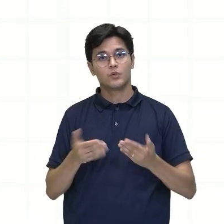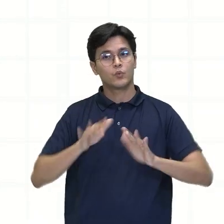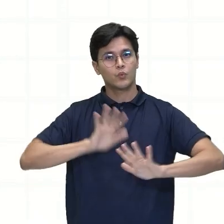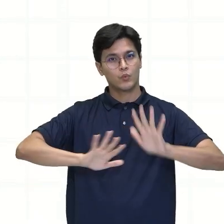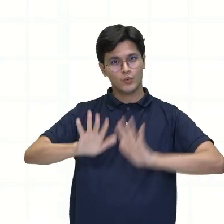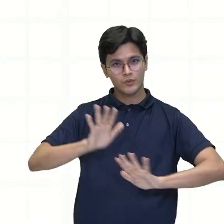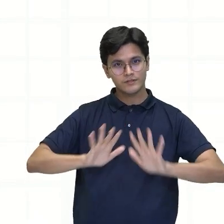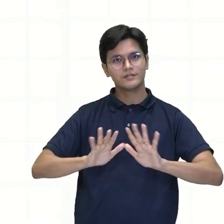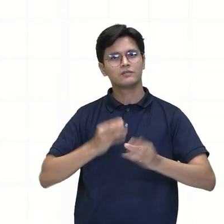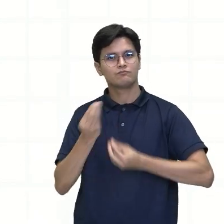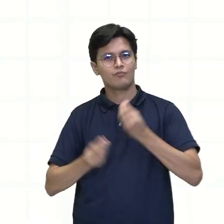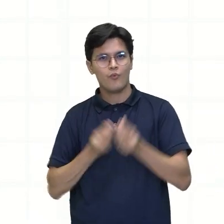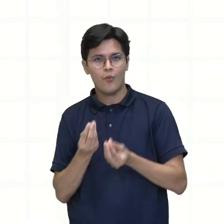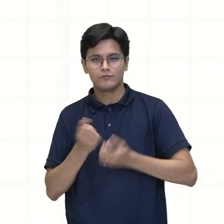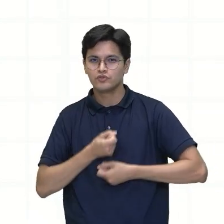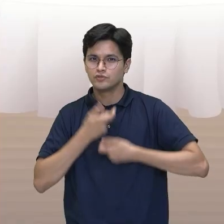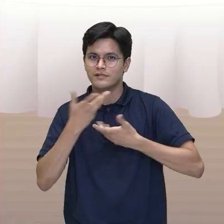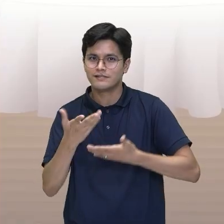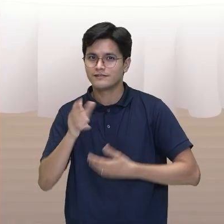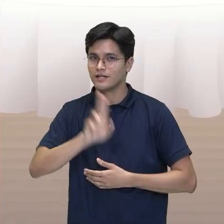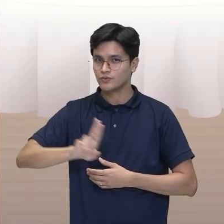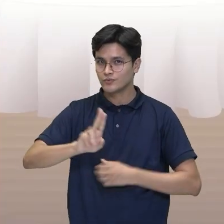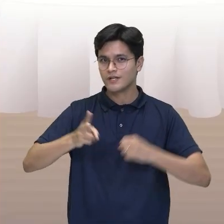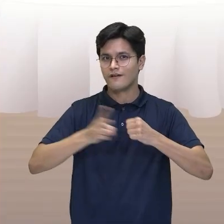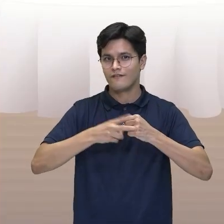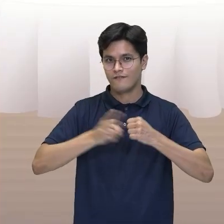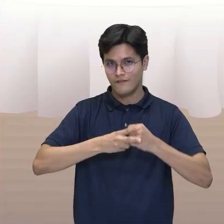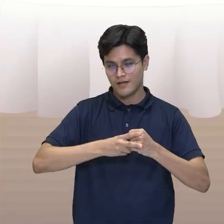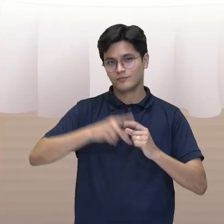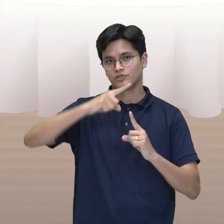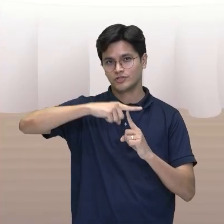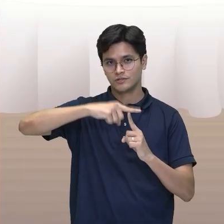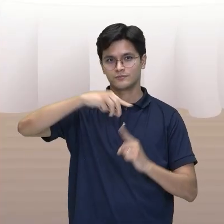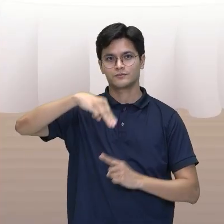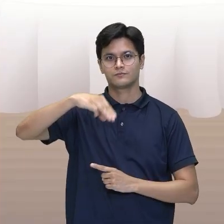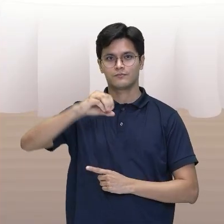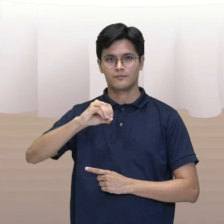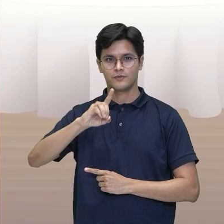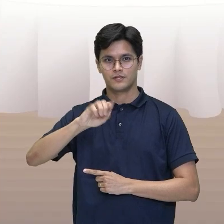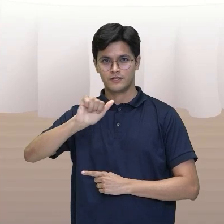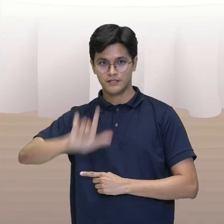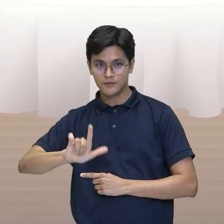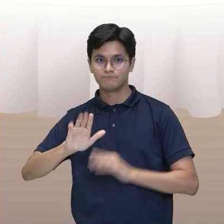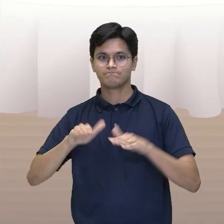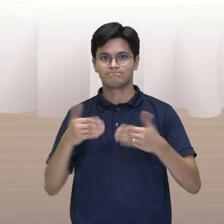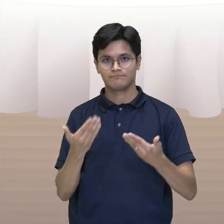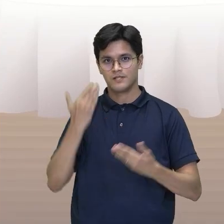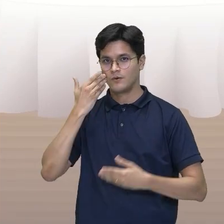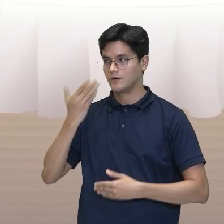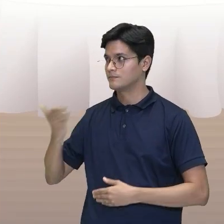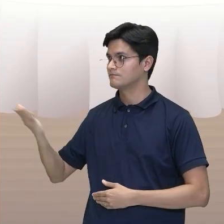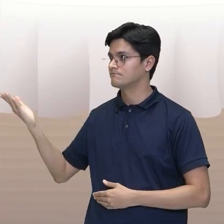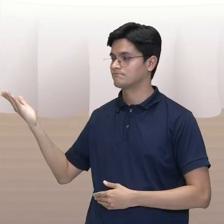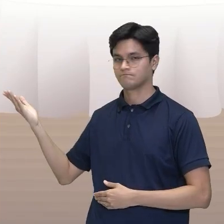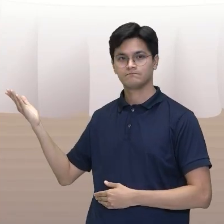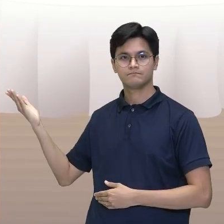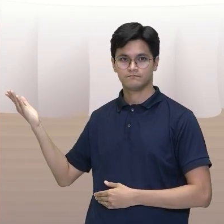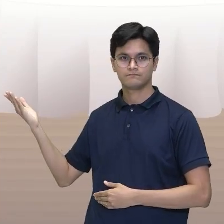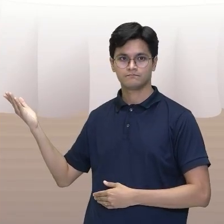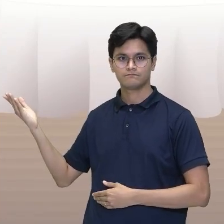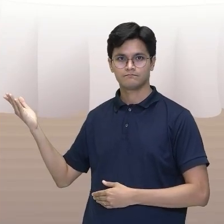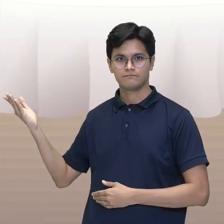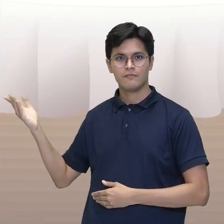desses verbos, tá? Dos verbos modais, ok? Então nós já vimos o seguinte, olha só, ela me chamou a atenção